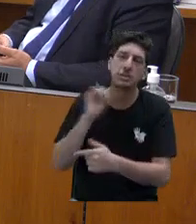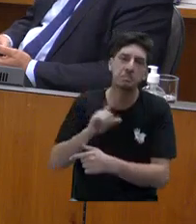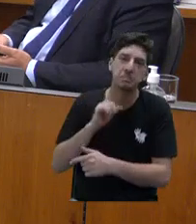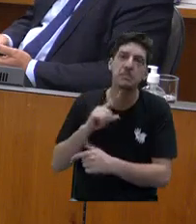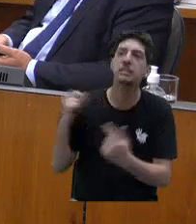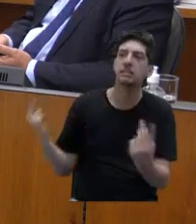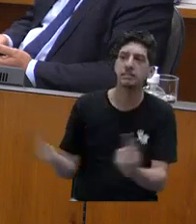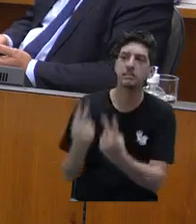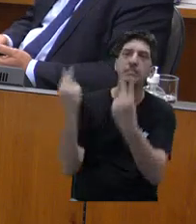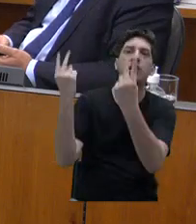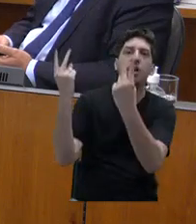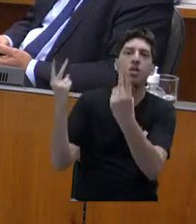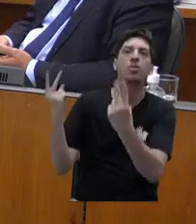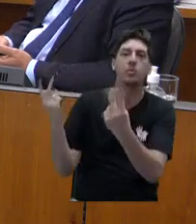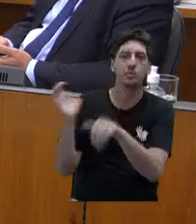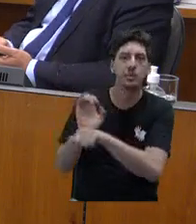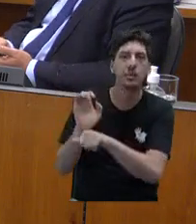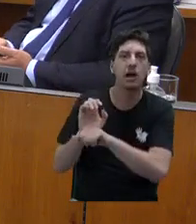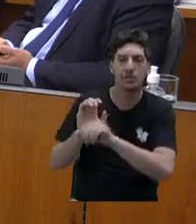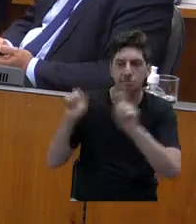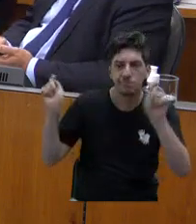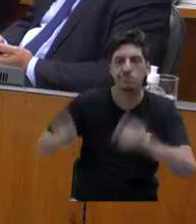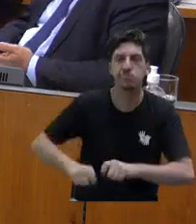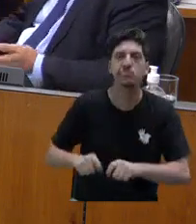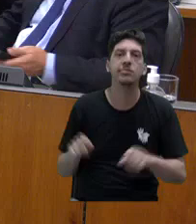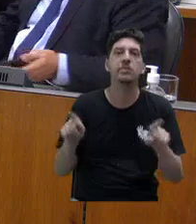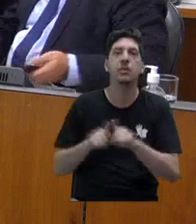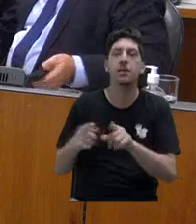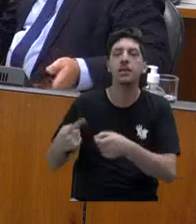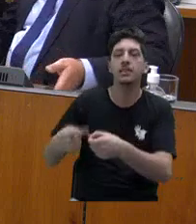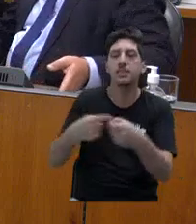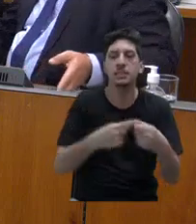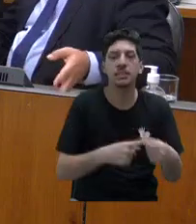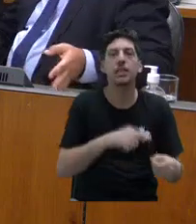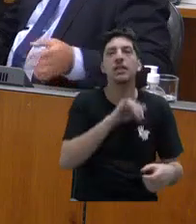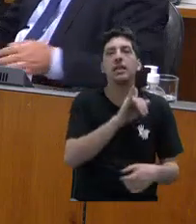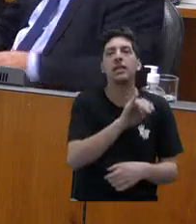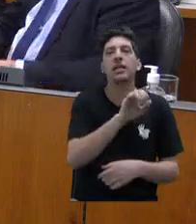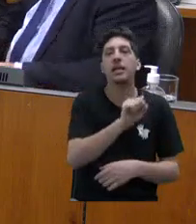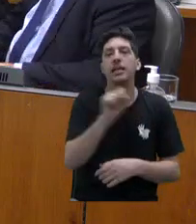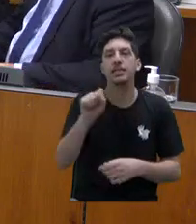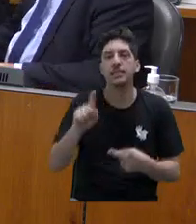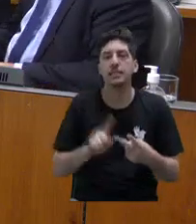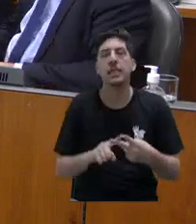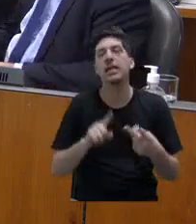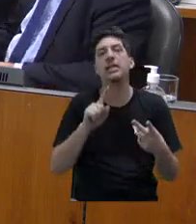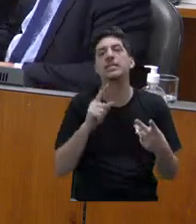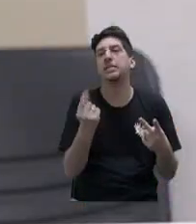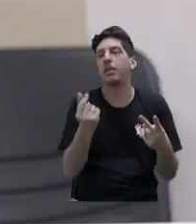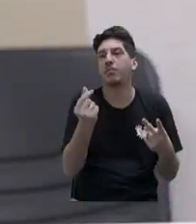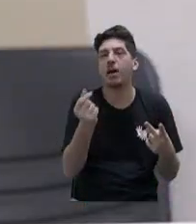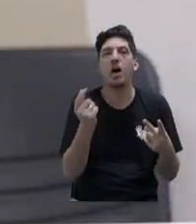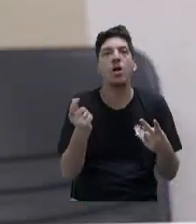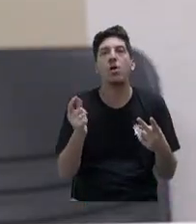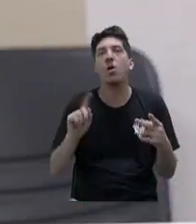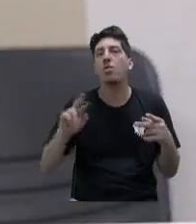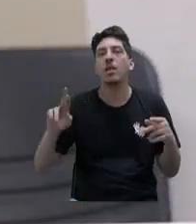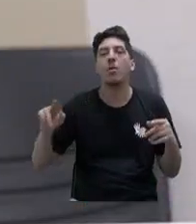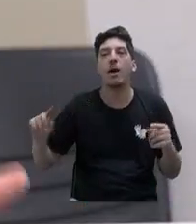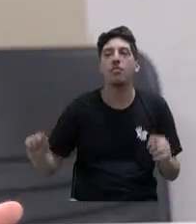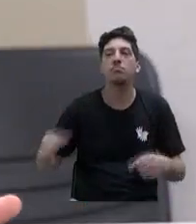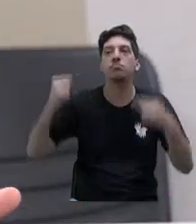passa necessariamente pelos municípios. O nosso ISS, os nossos preços ainda não são competitivos, sobretudo na